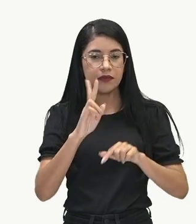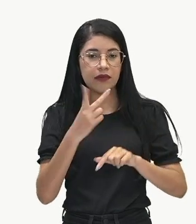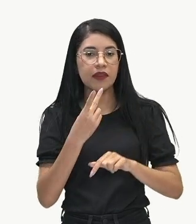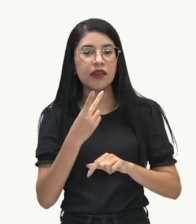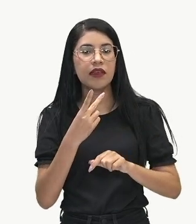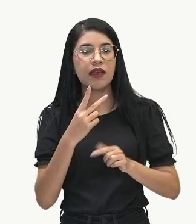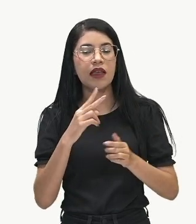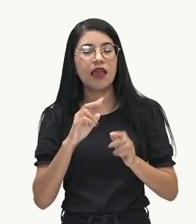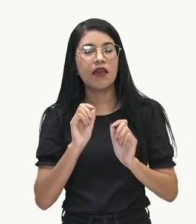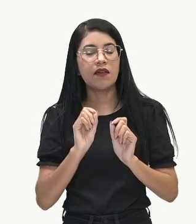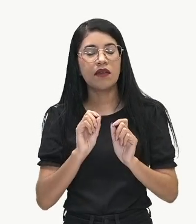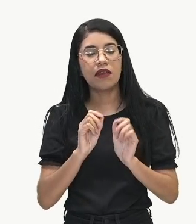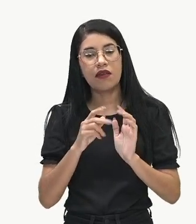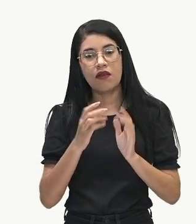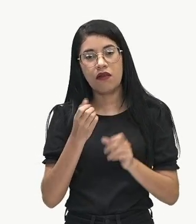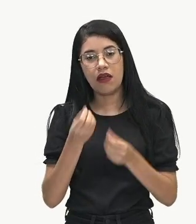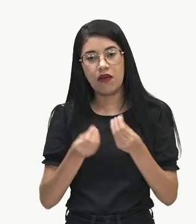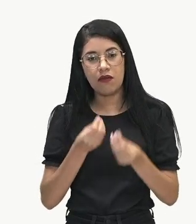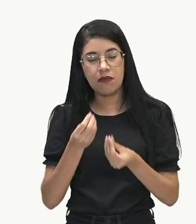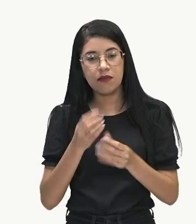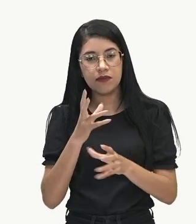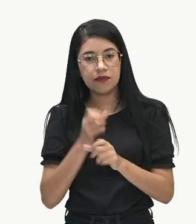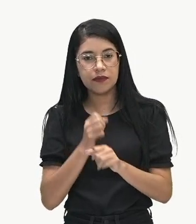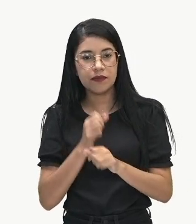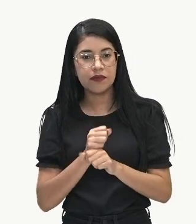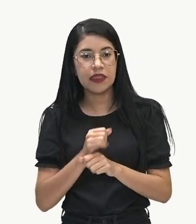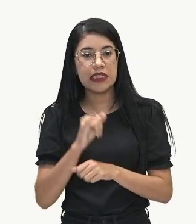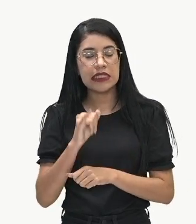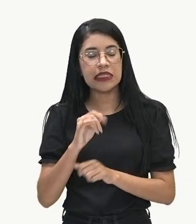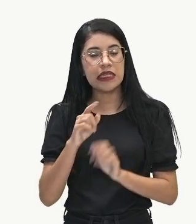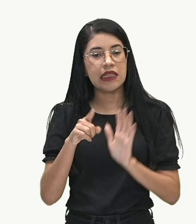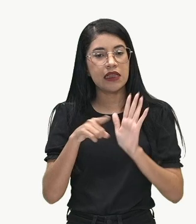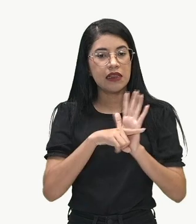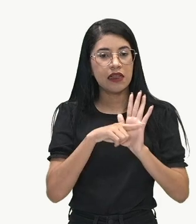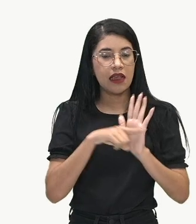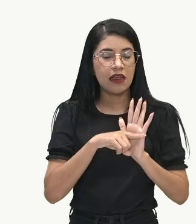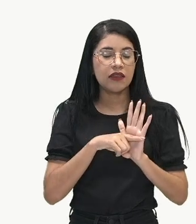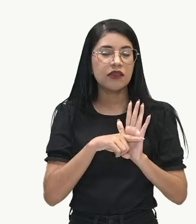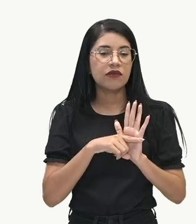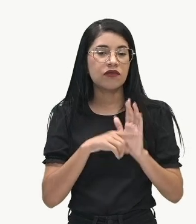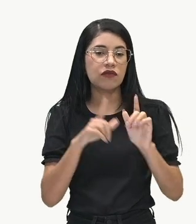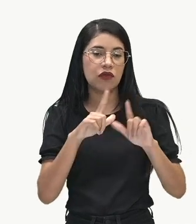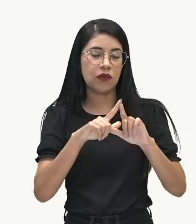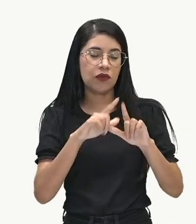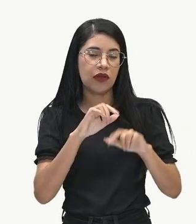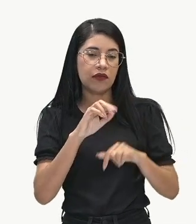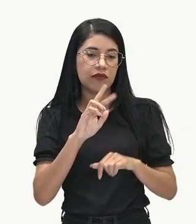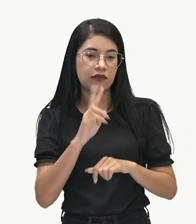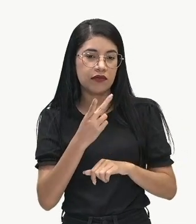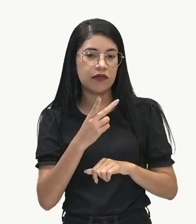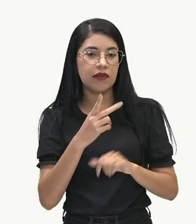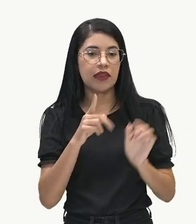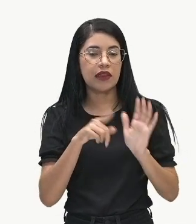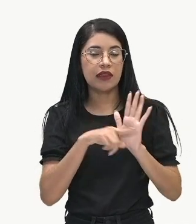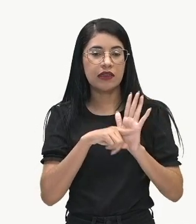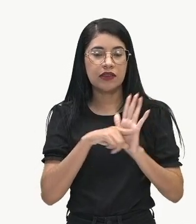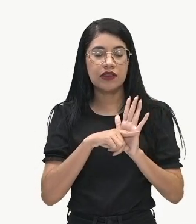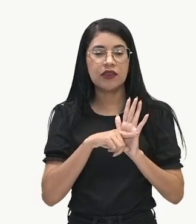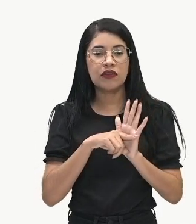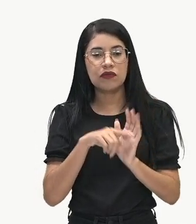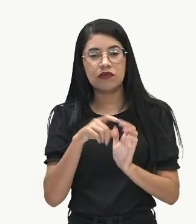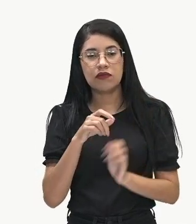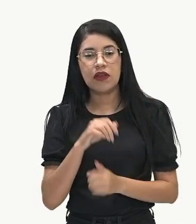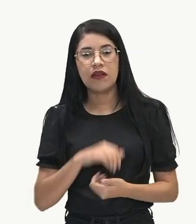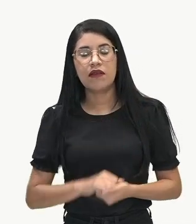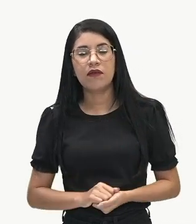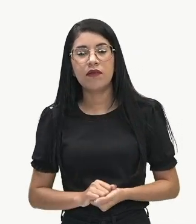for menor que zero, ou seja, ser negativo, então se o ΔH aqui der negativo um valor,